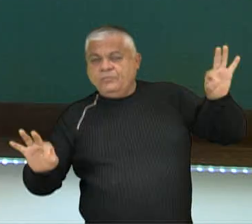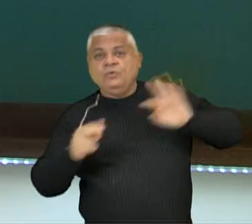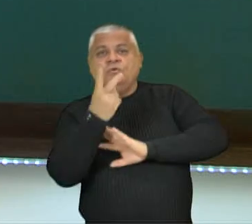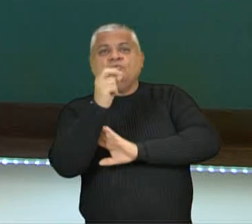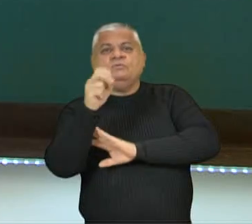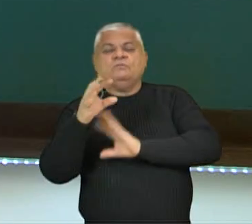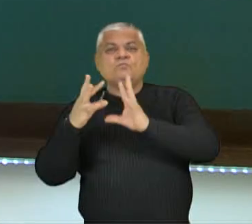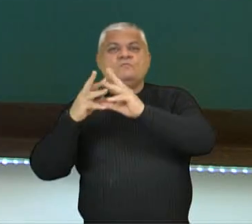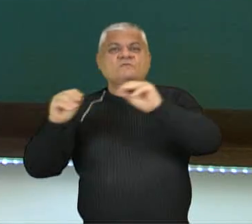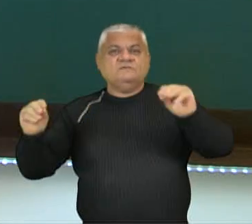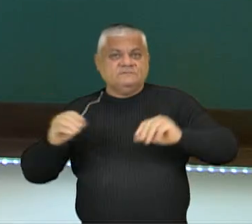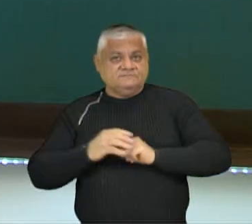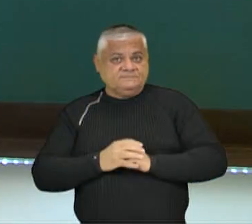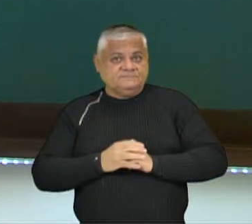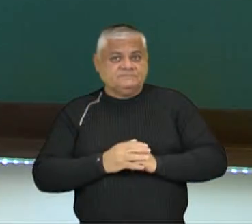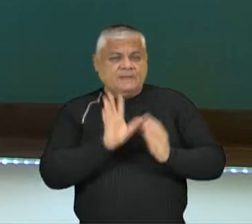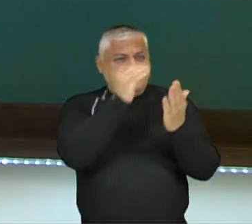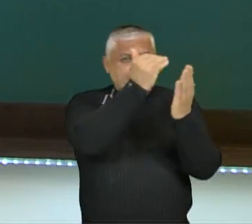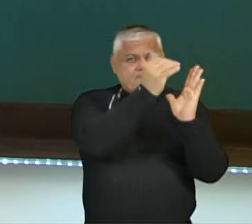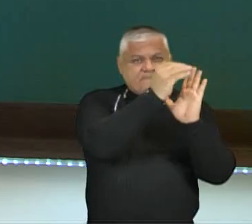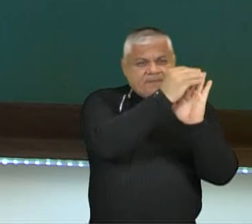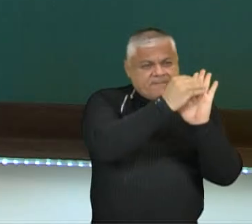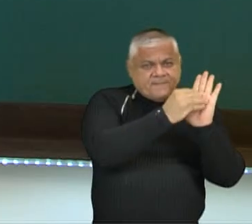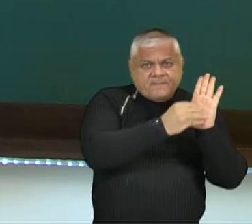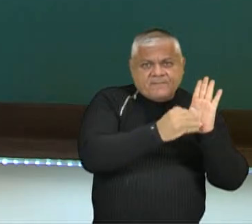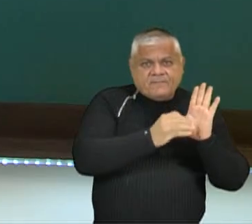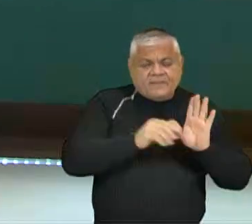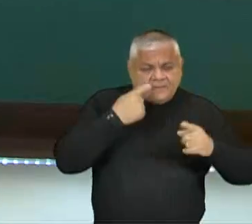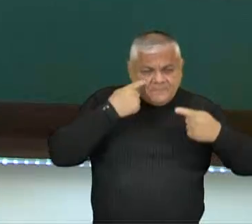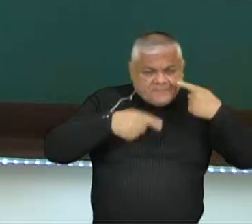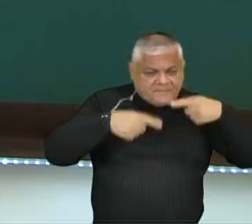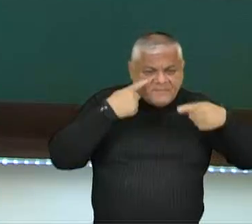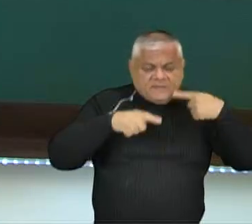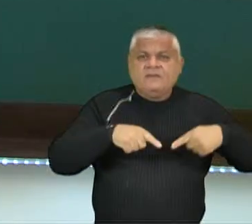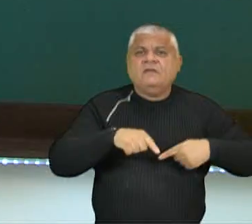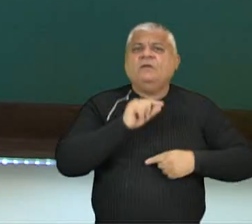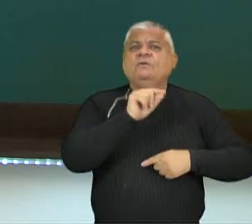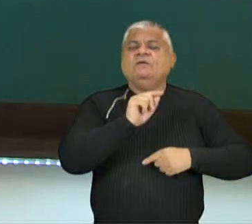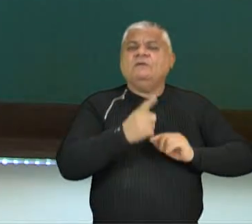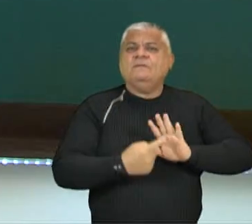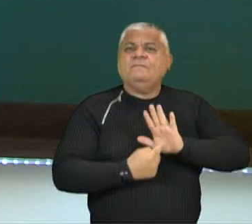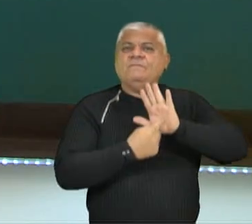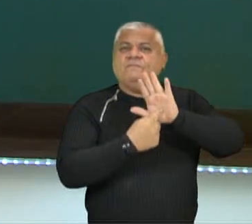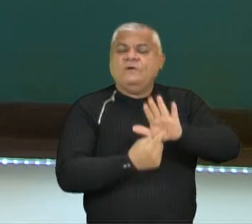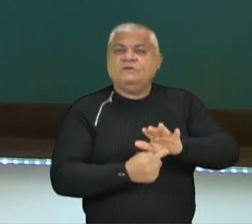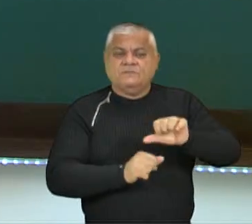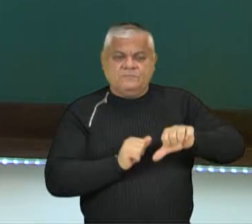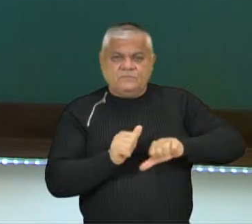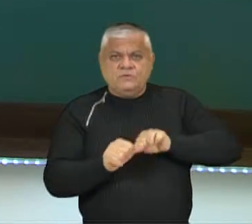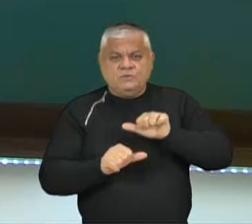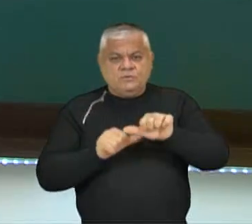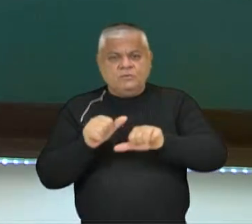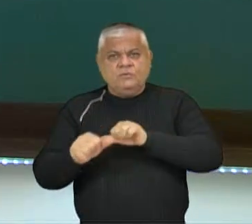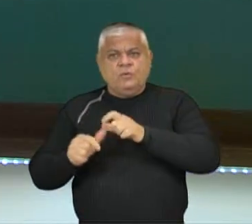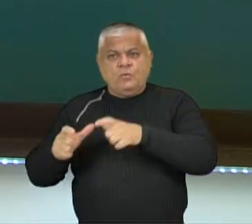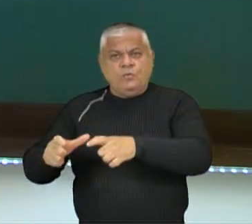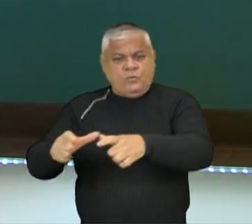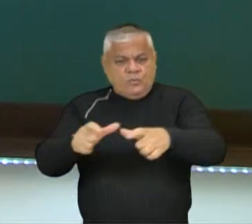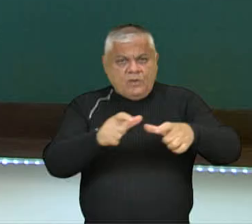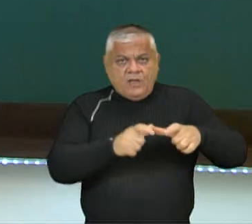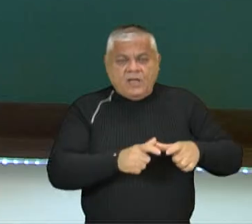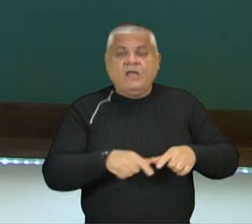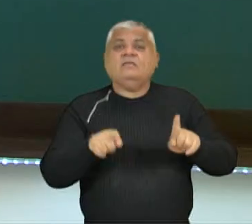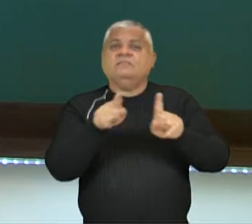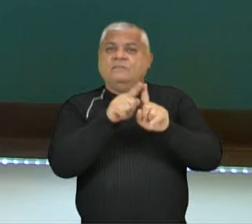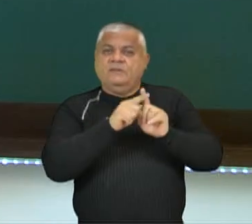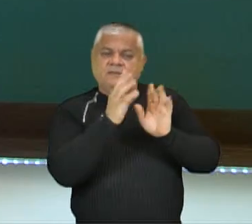catalogadas. Então, essas espécies que foram descobertas, além delas mostrarem para a gente essa mudança ambiental e a